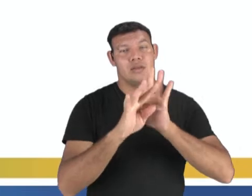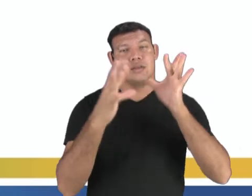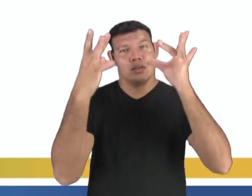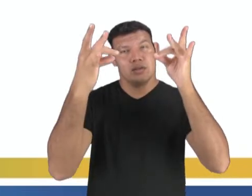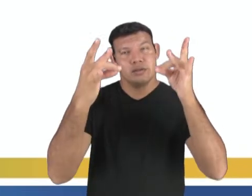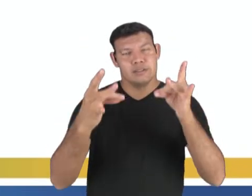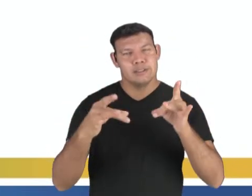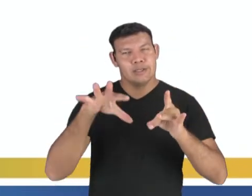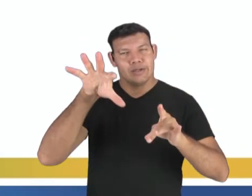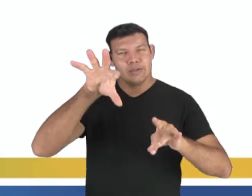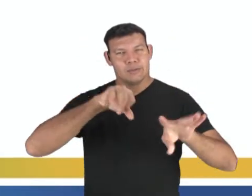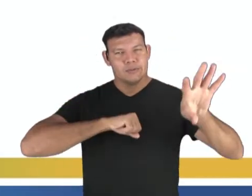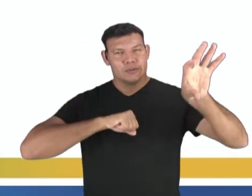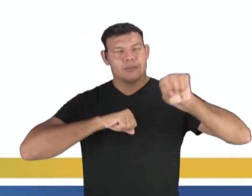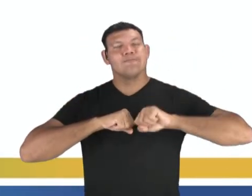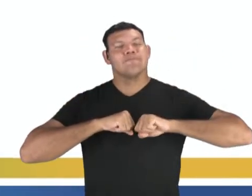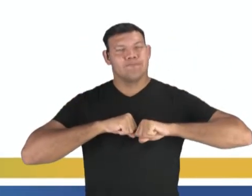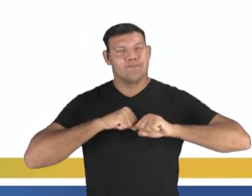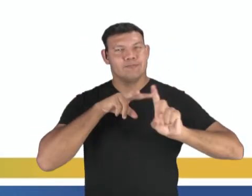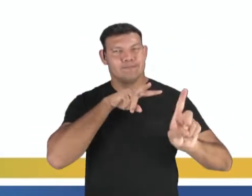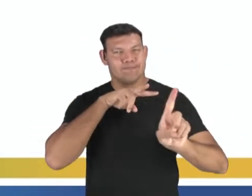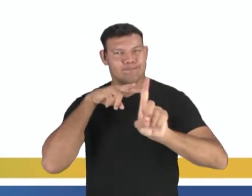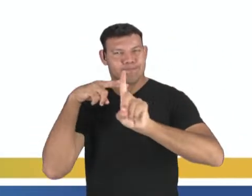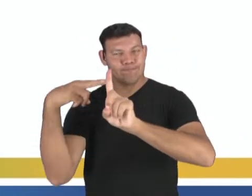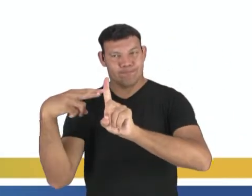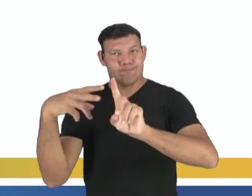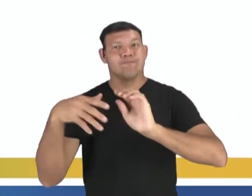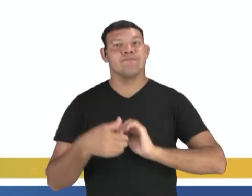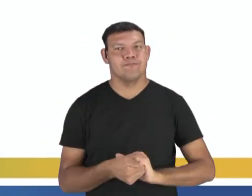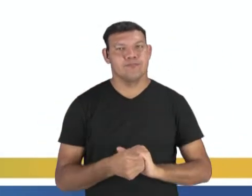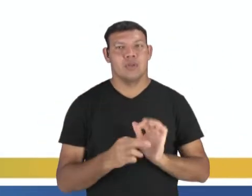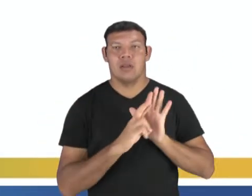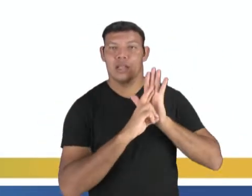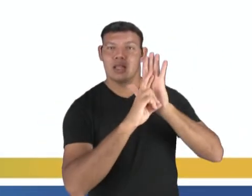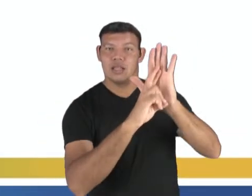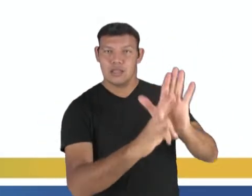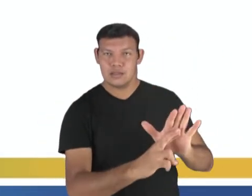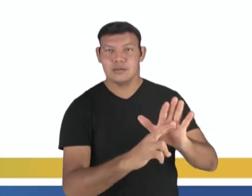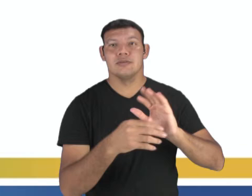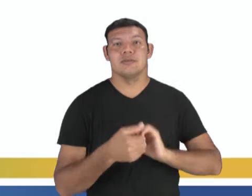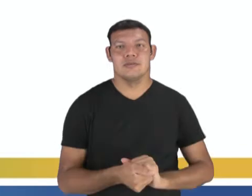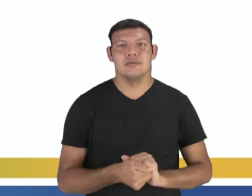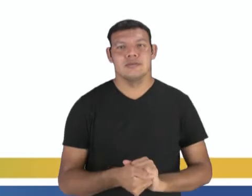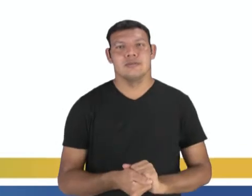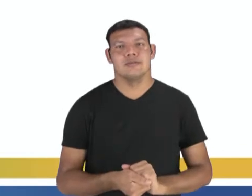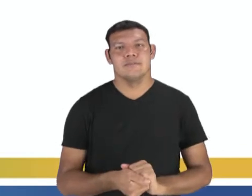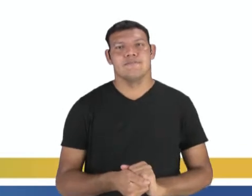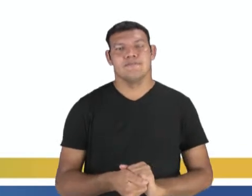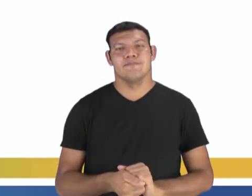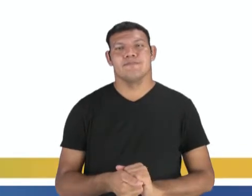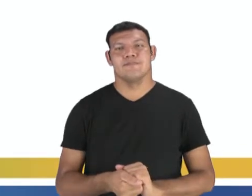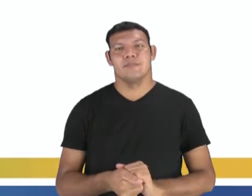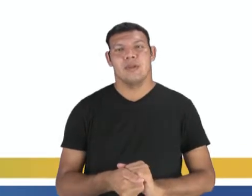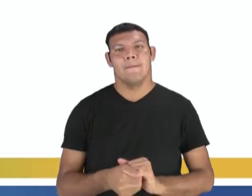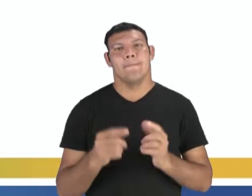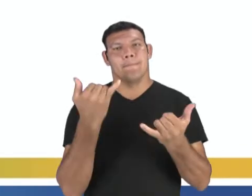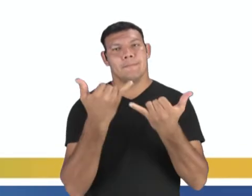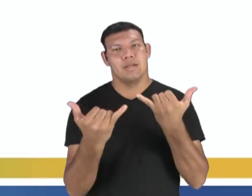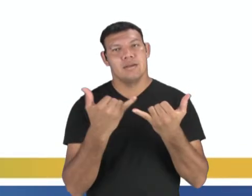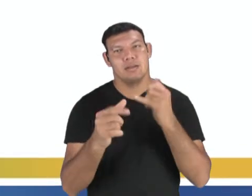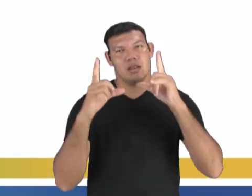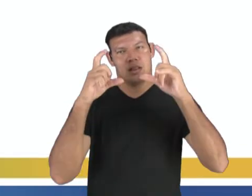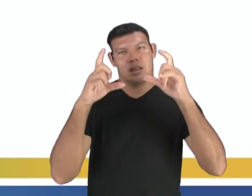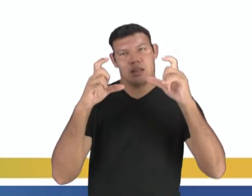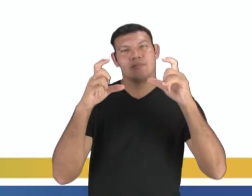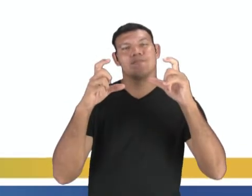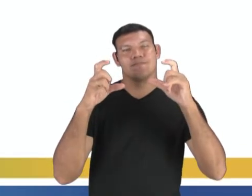descritivo capta as impressões, de forma a representar a elaboração de um retrato, como uma fotografia